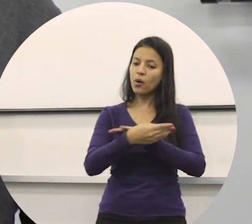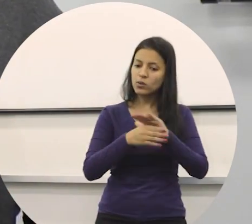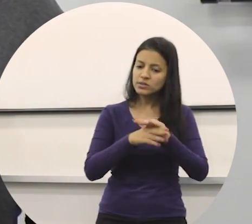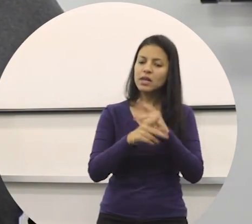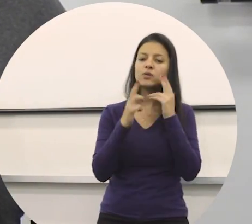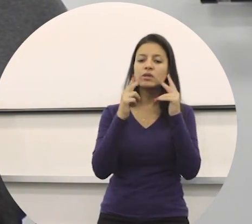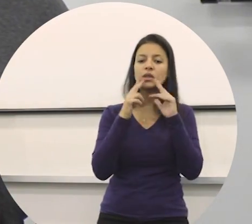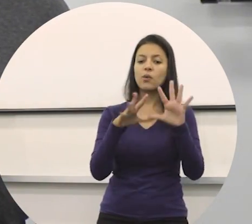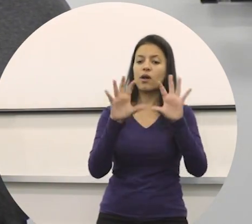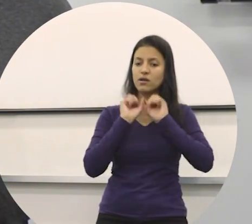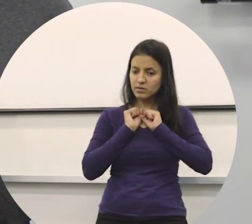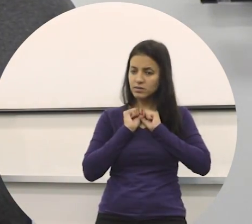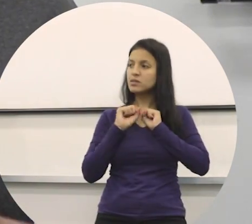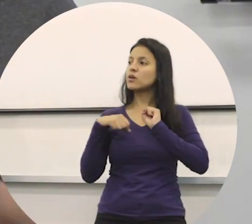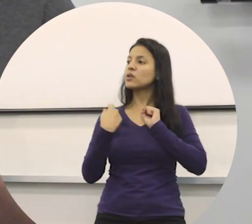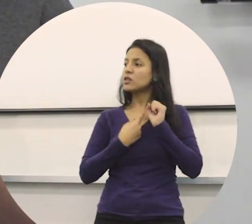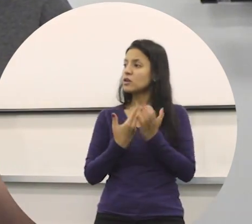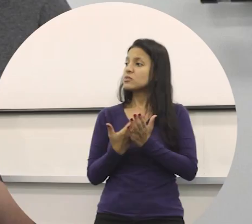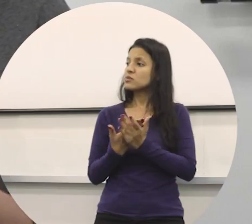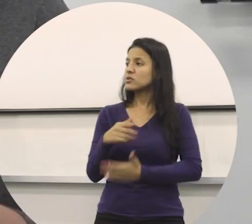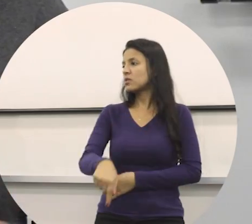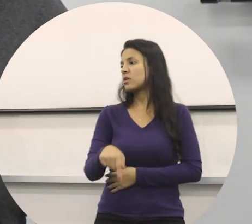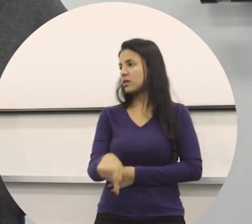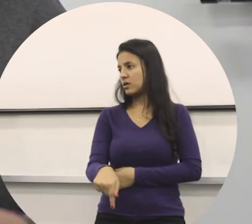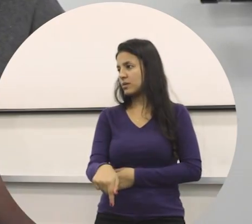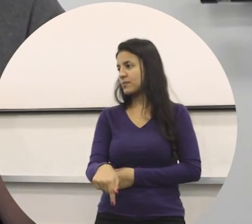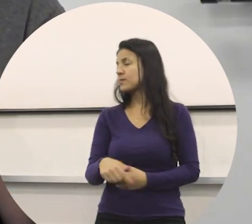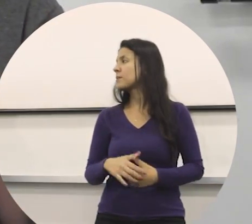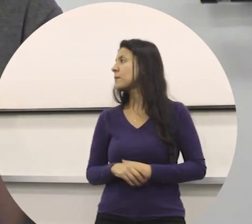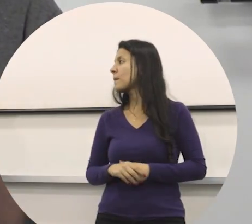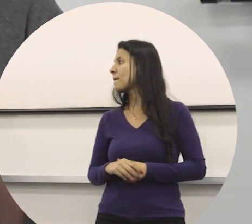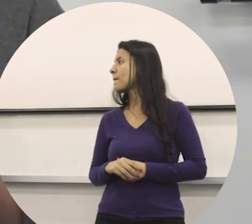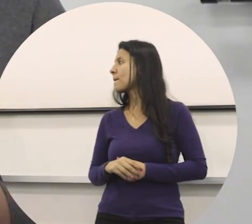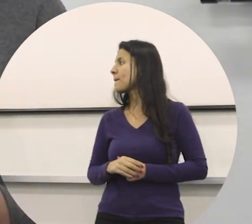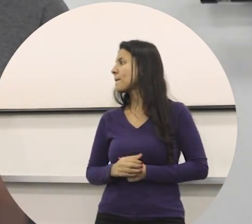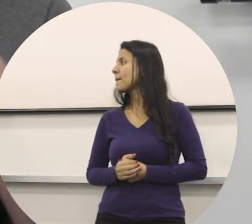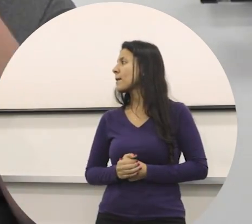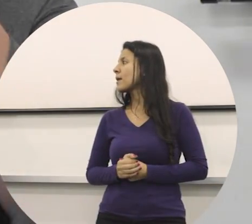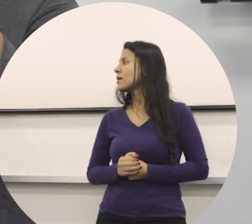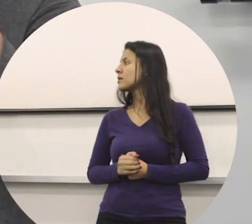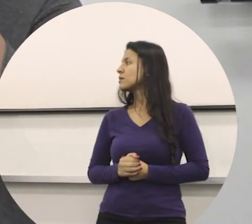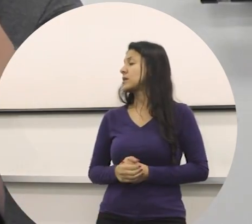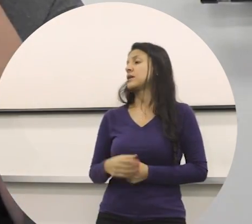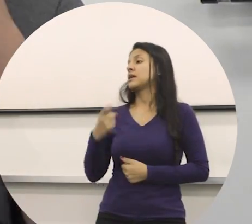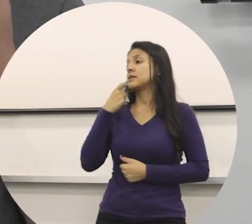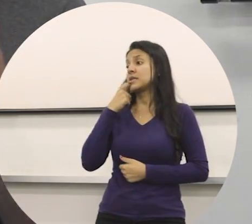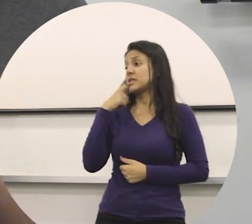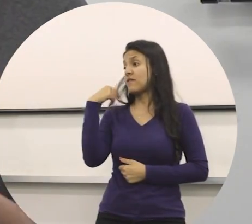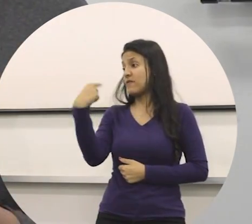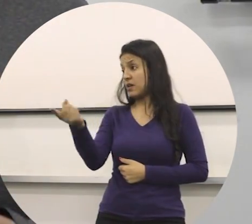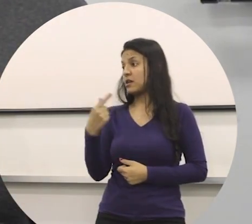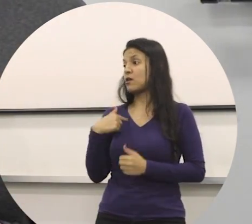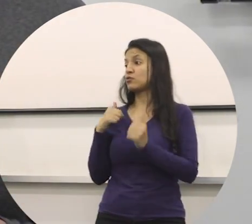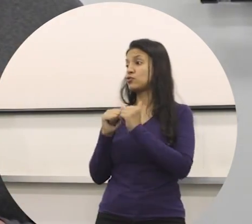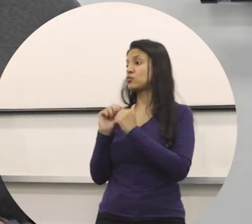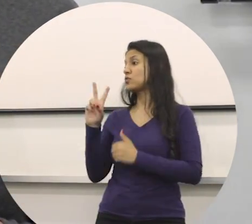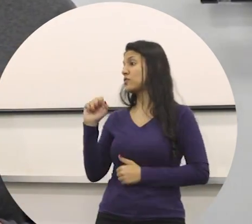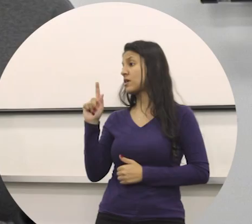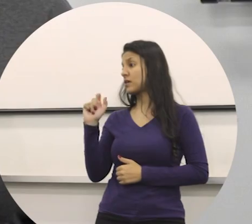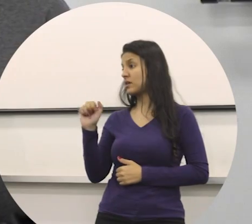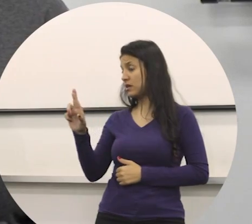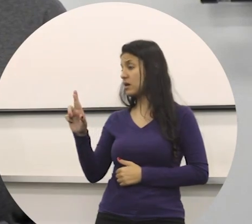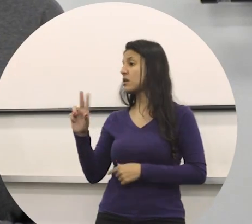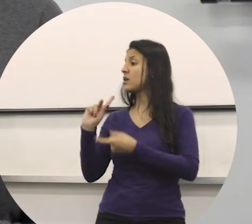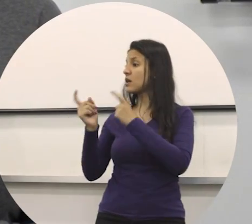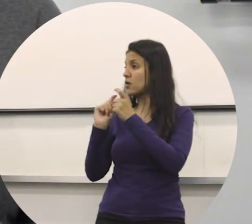de língua que a gente está estudando aqui. E a gente tem que colocar, assim, sexta-feira eu tenho uma reunião com o Wagner para a gente